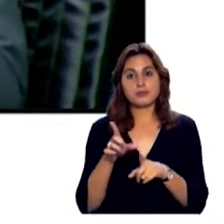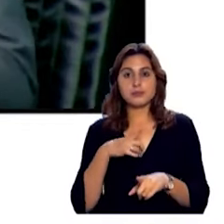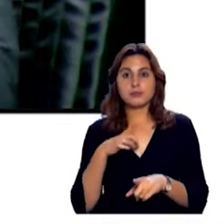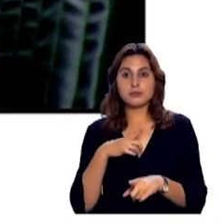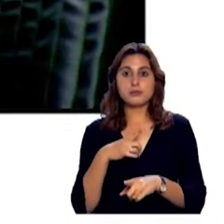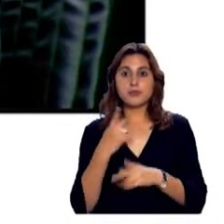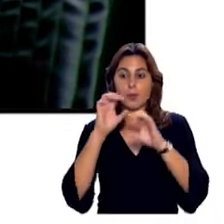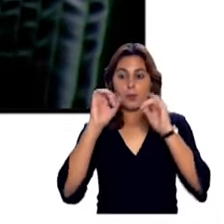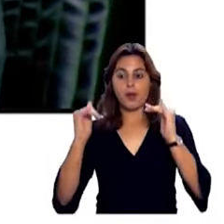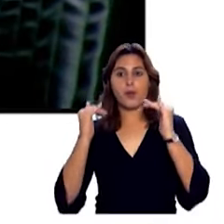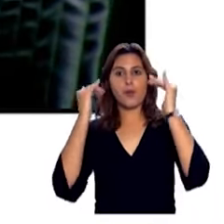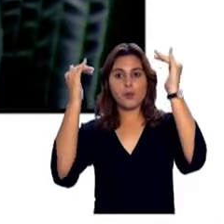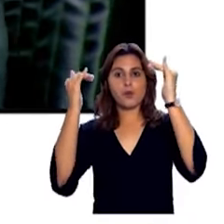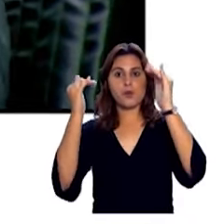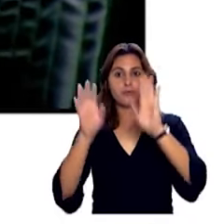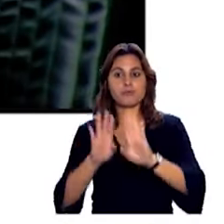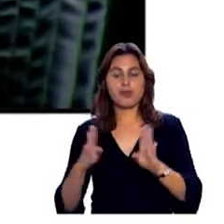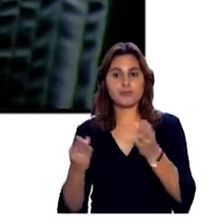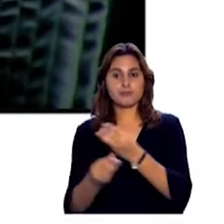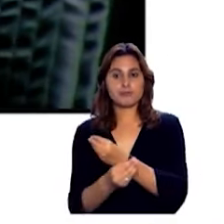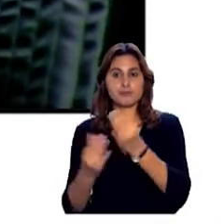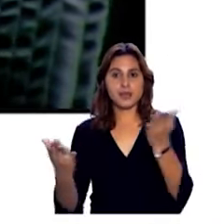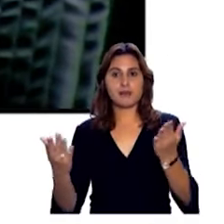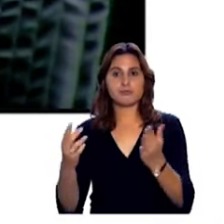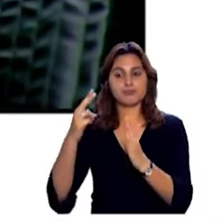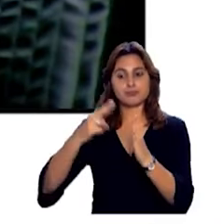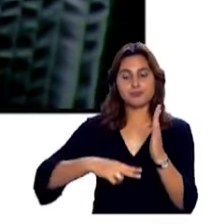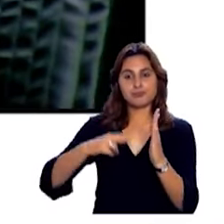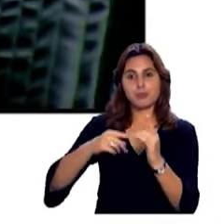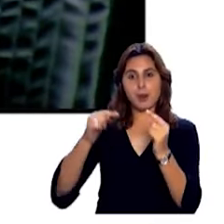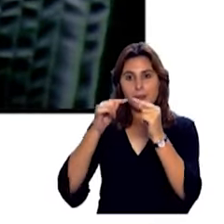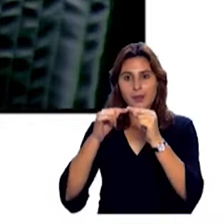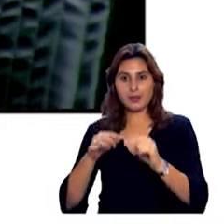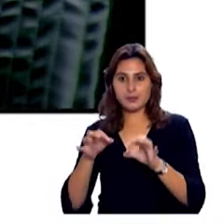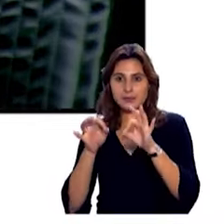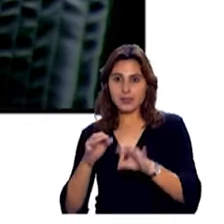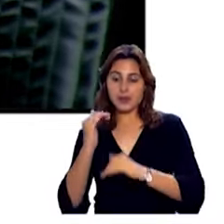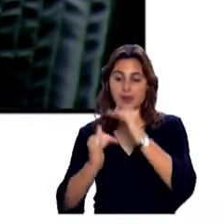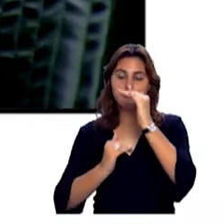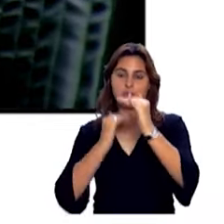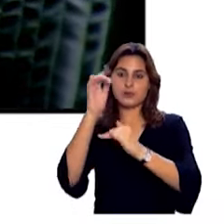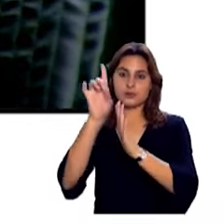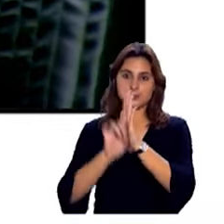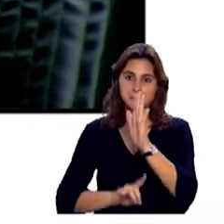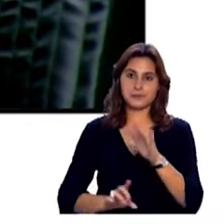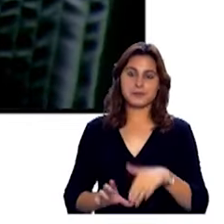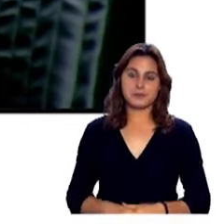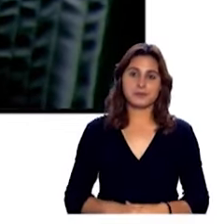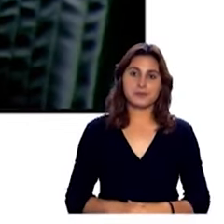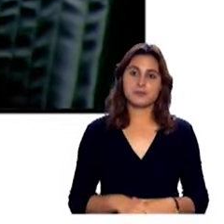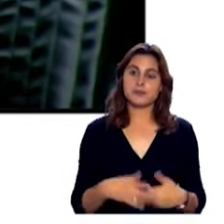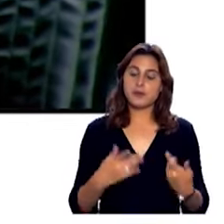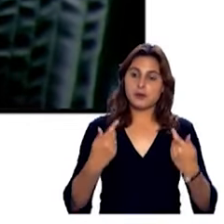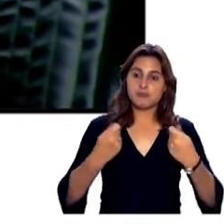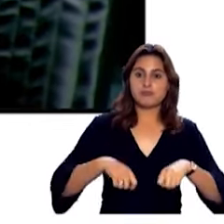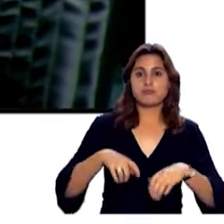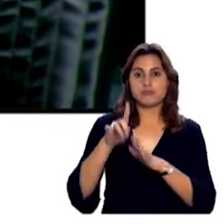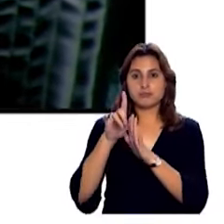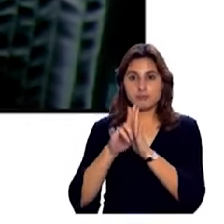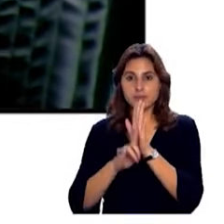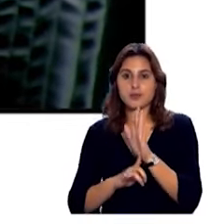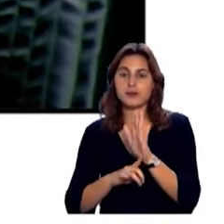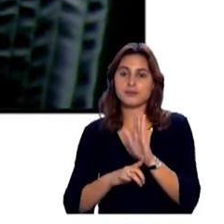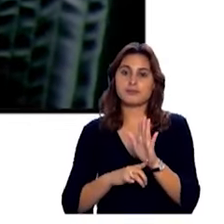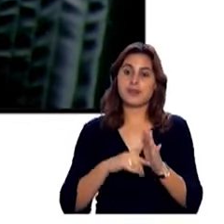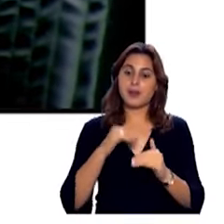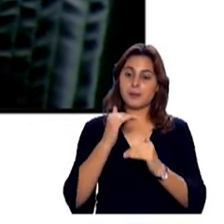a oferecer uma interpreta adequada a essa evolução do direito essa necessidade de direitos cada vez mais